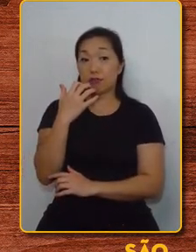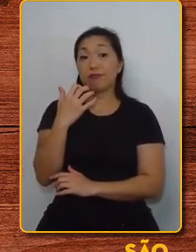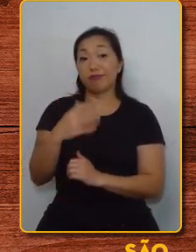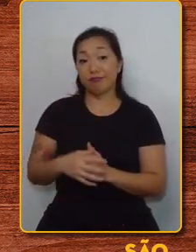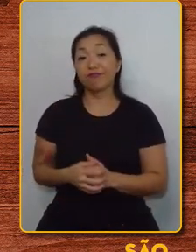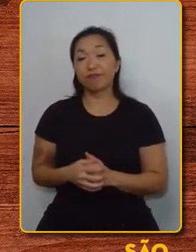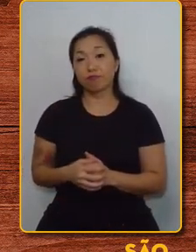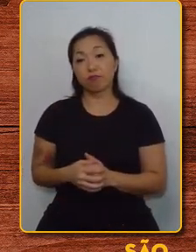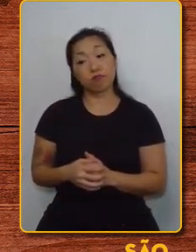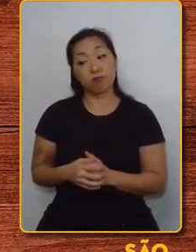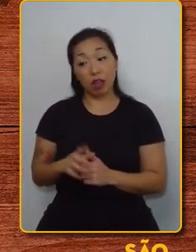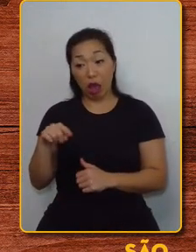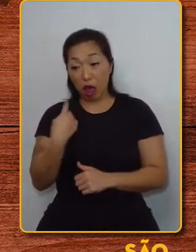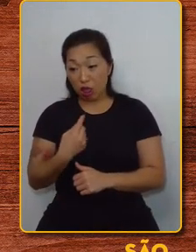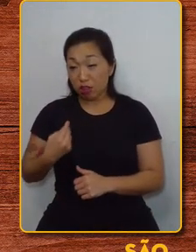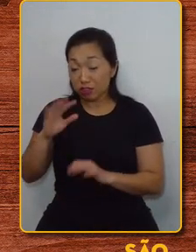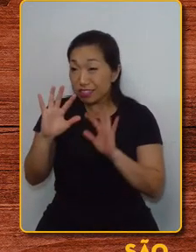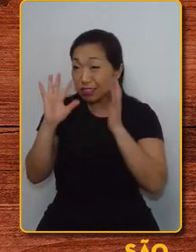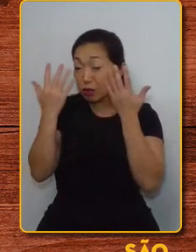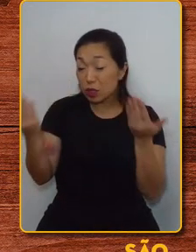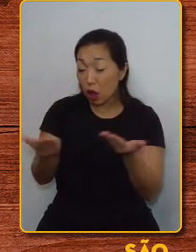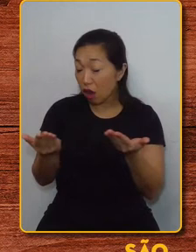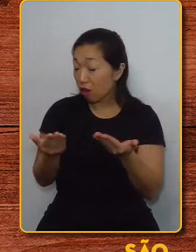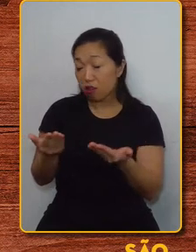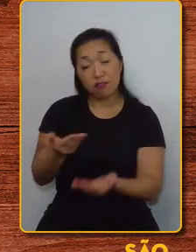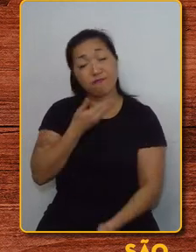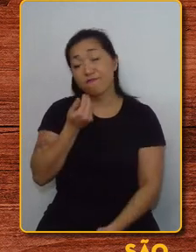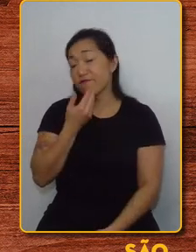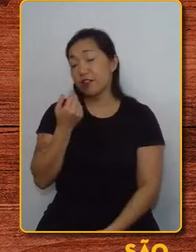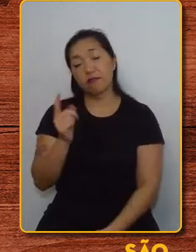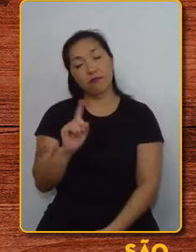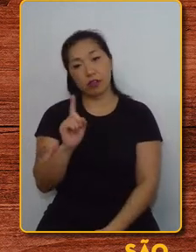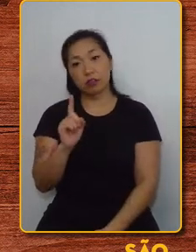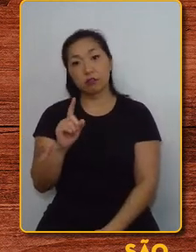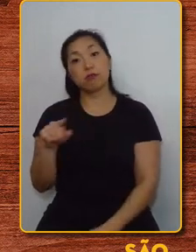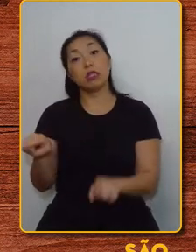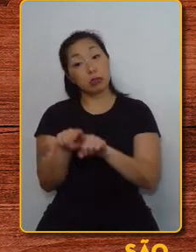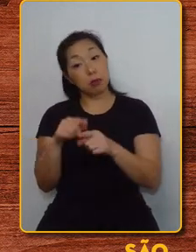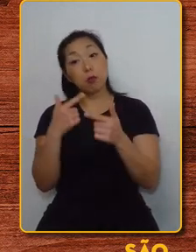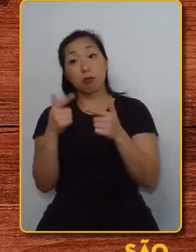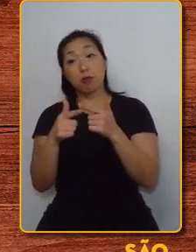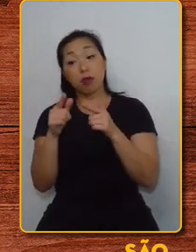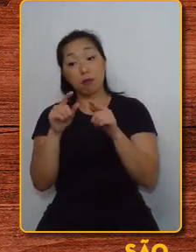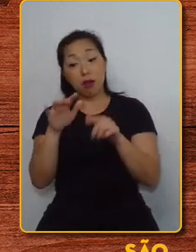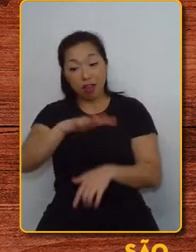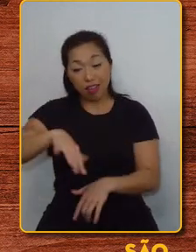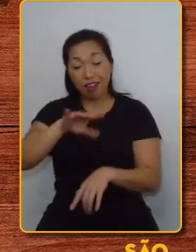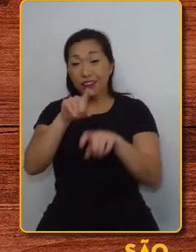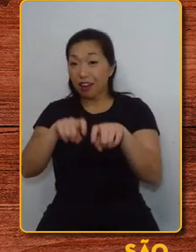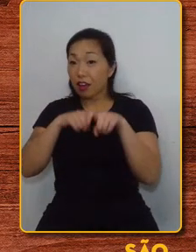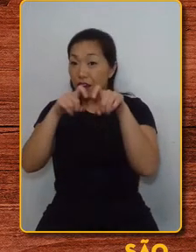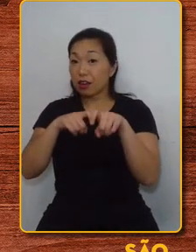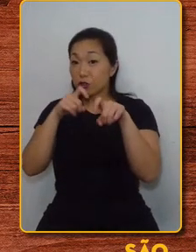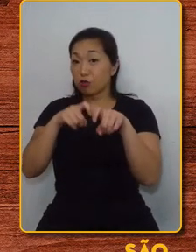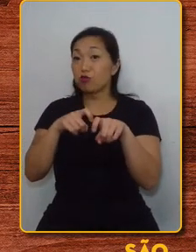Do outro lado, eu tenho um problema que é na agricultura. Nós estamos vivendo um dos períodos mais